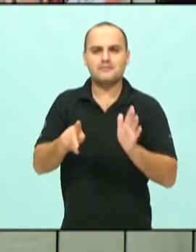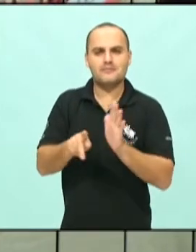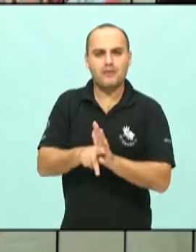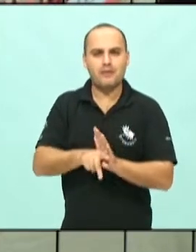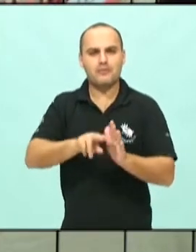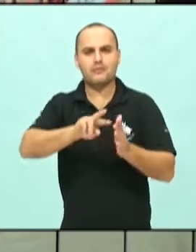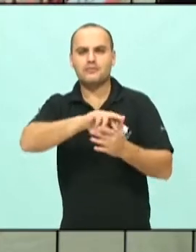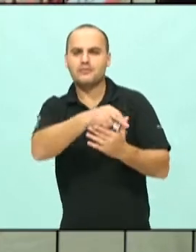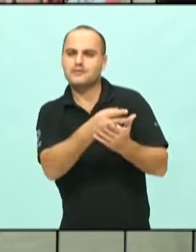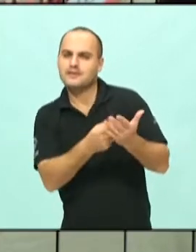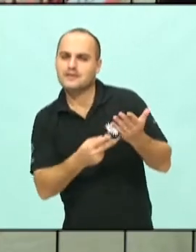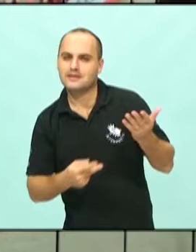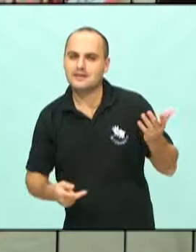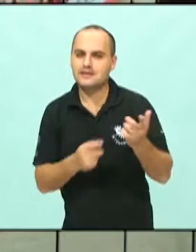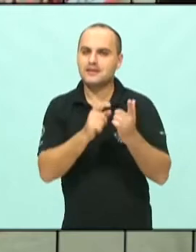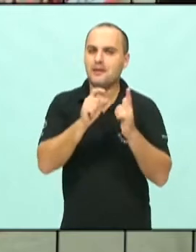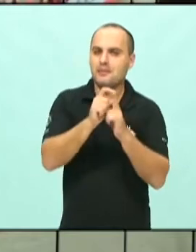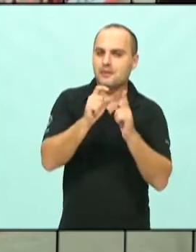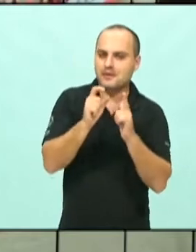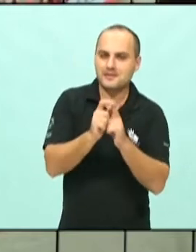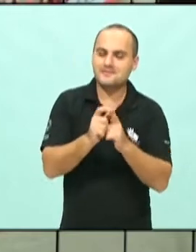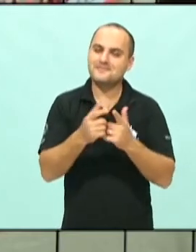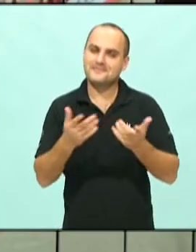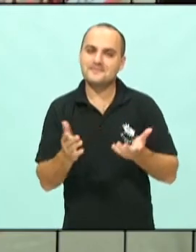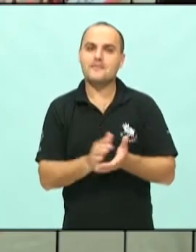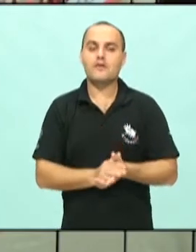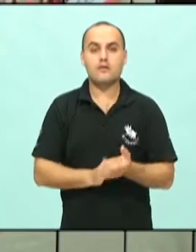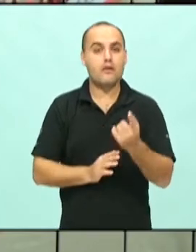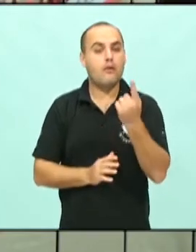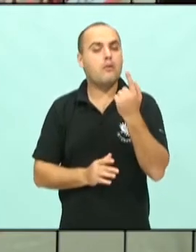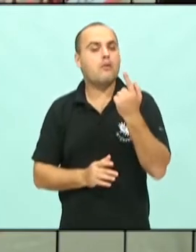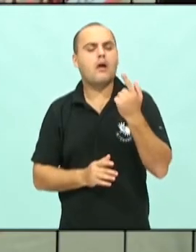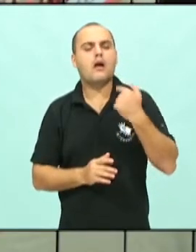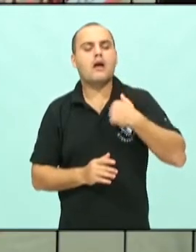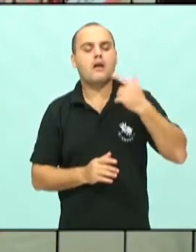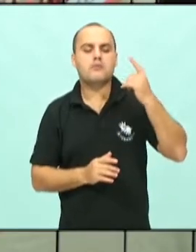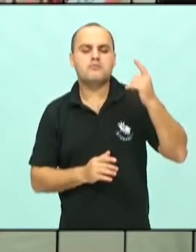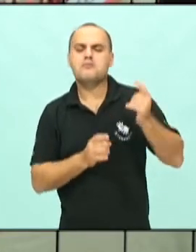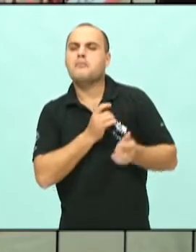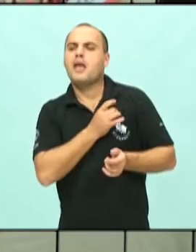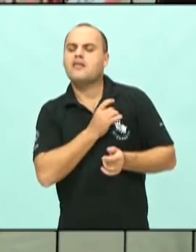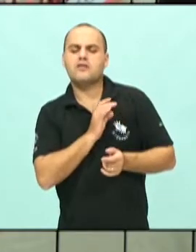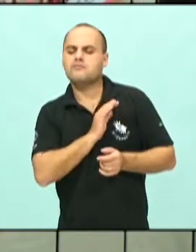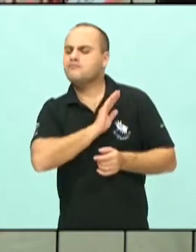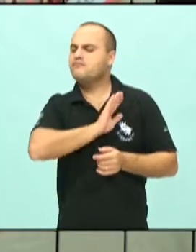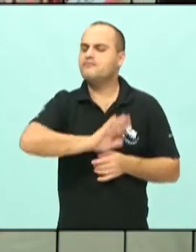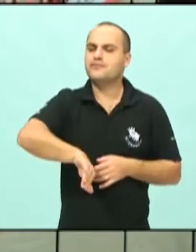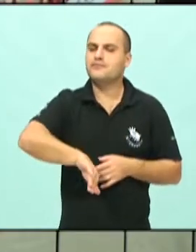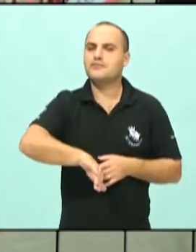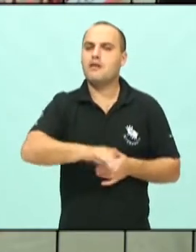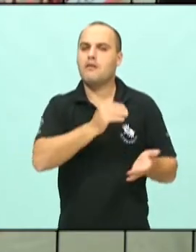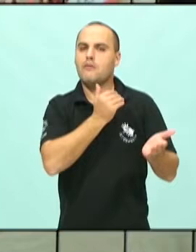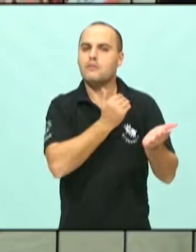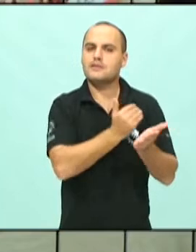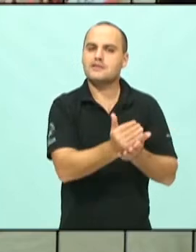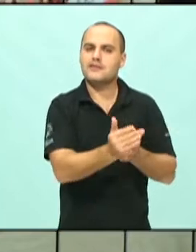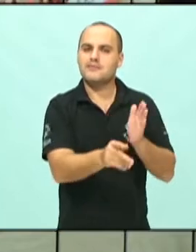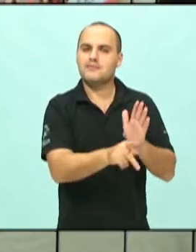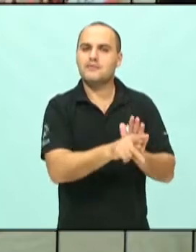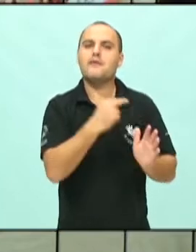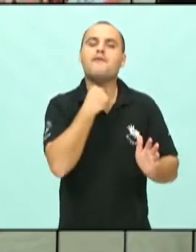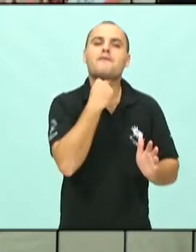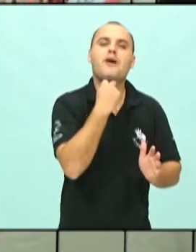a palavra, né? E uma vez eu perdi o medo e acabei letrando uma melodia minha,